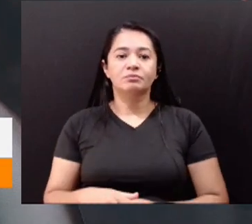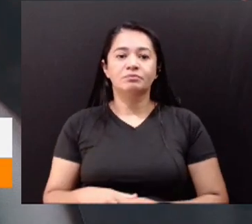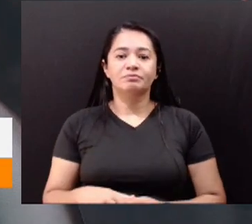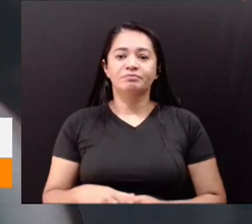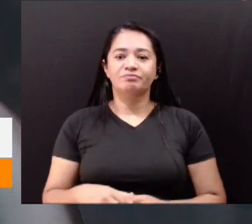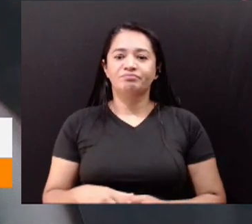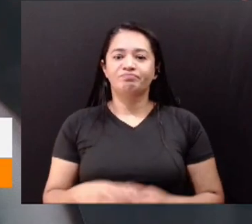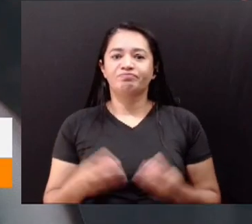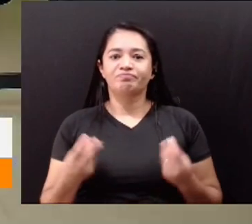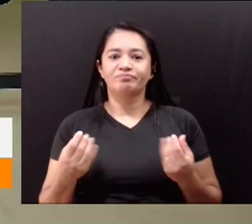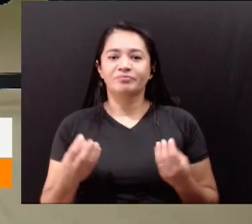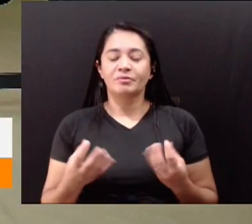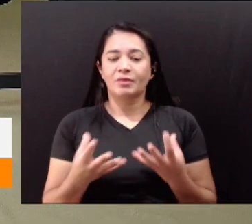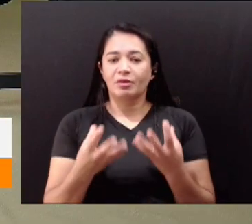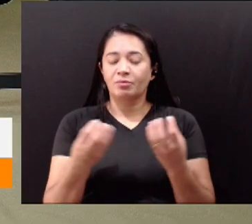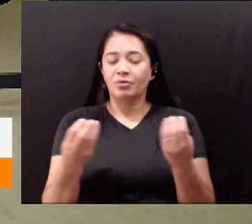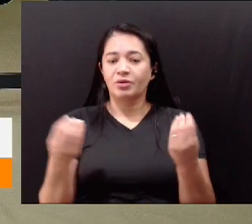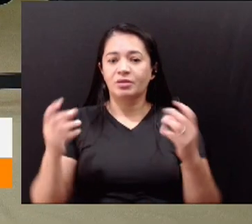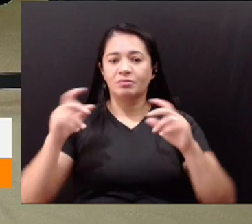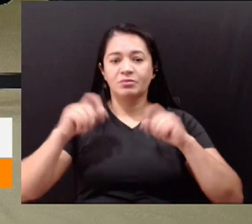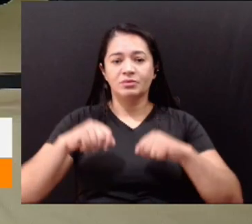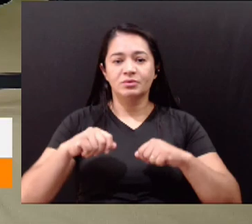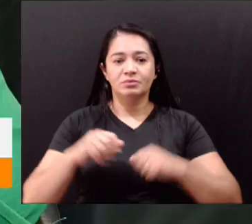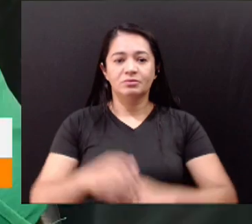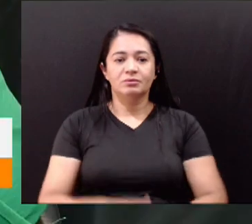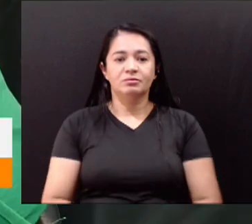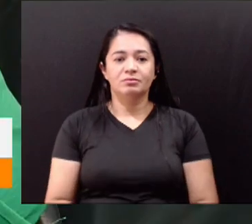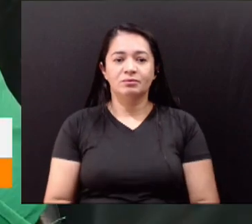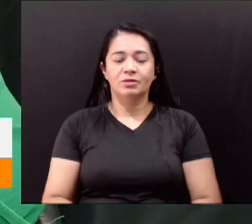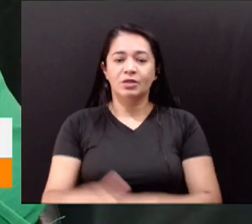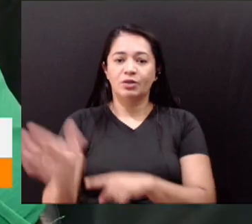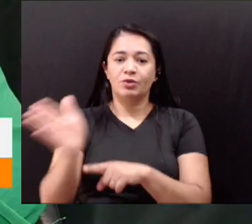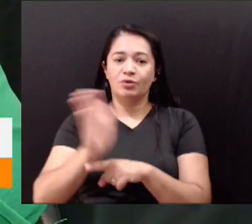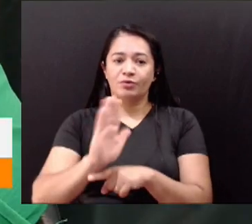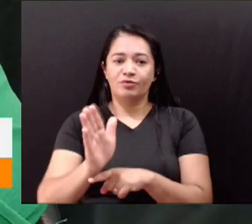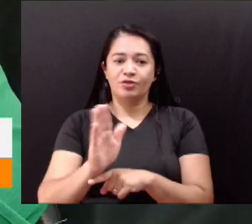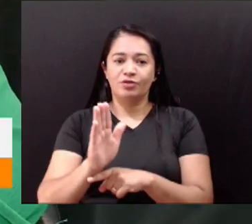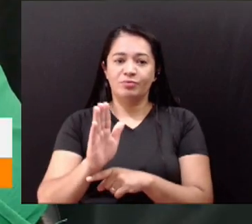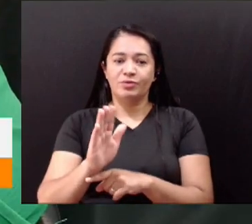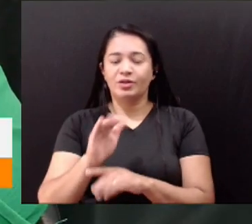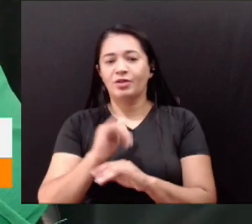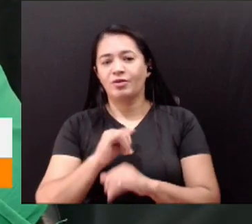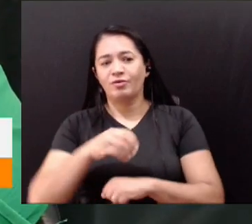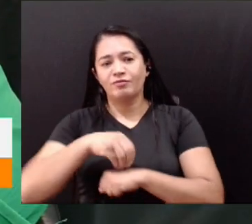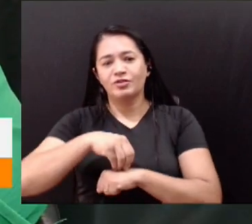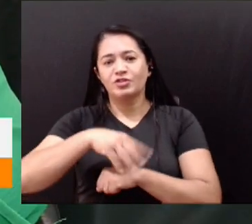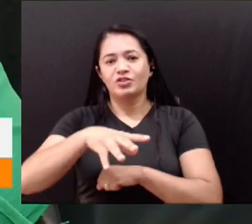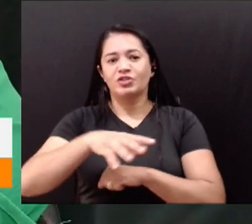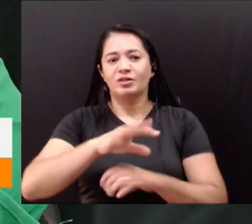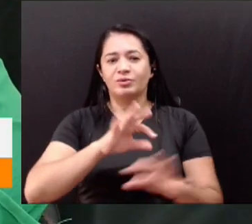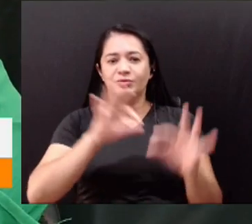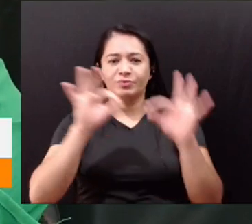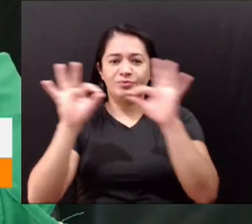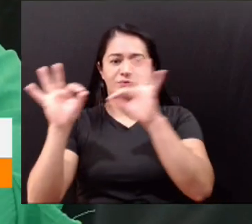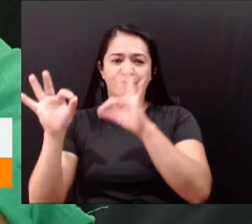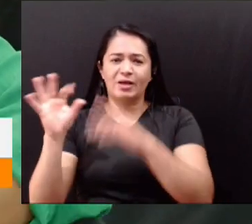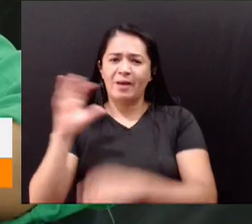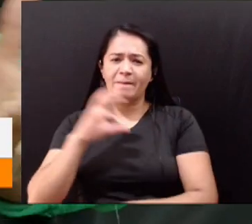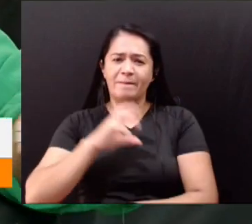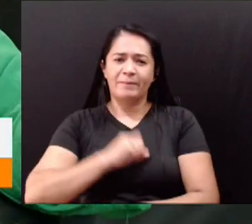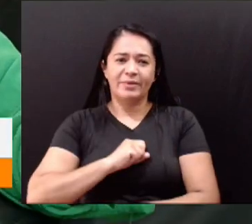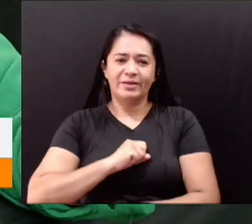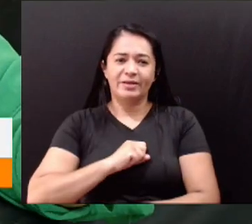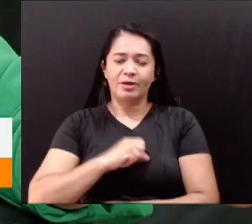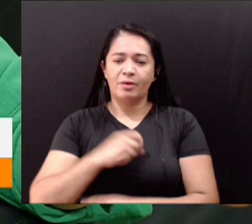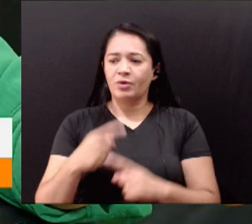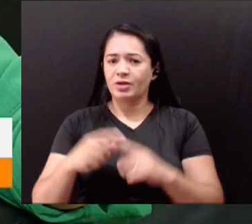as possibilidades. E esse filme eu deixo também como dica. Assisti o filme, super adorei, porque ele entra na empresa e aí as pessoas,